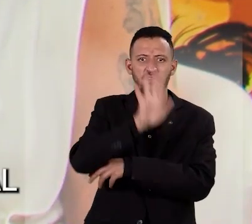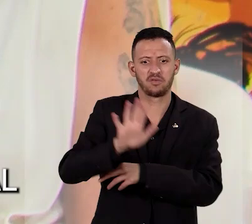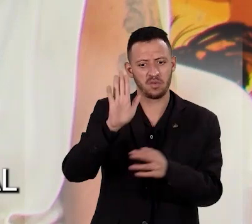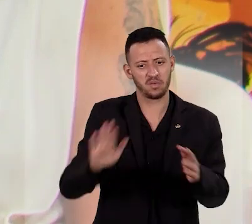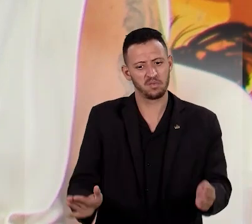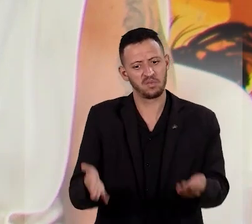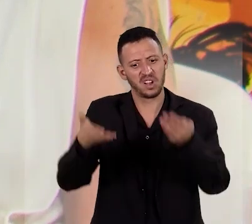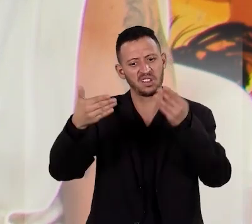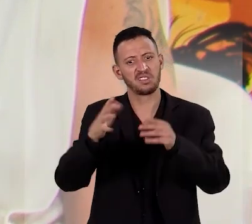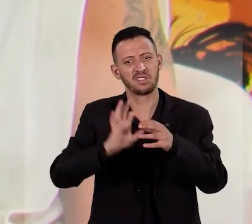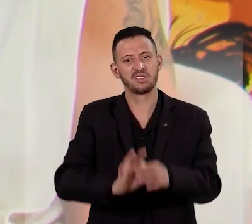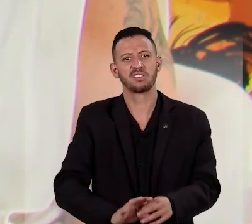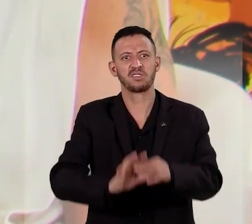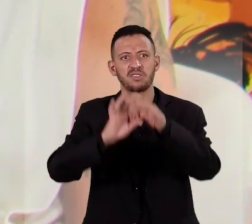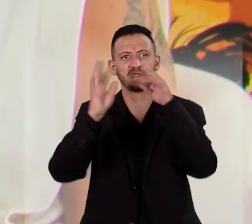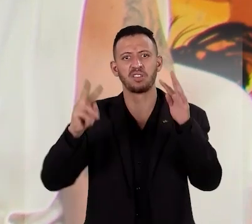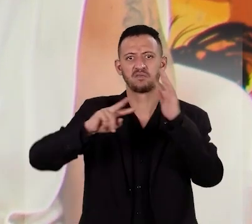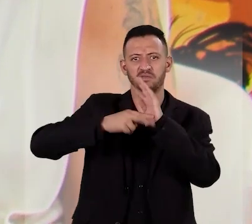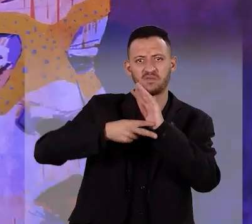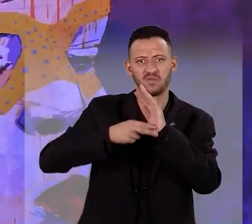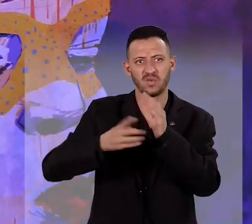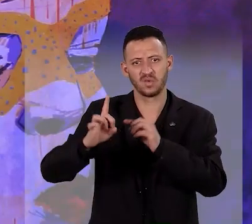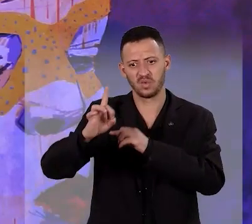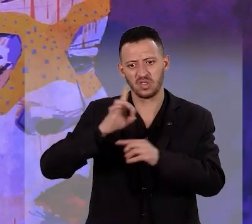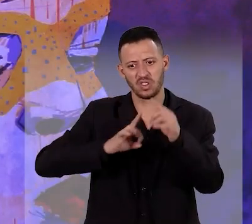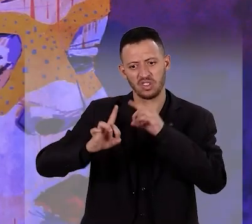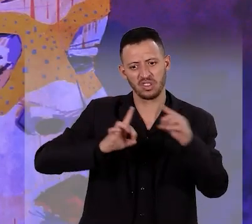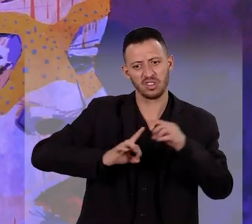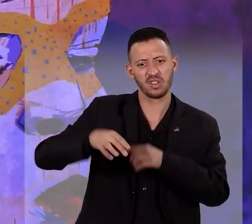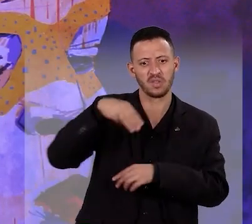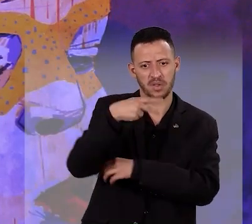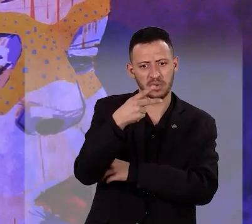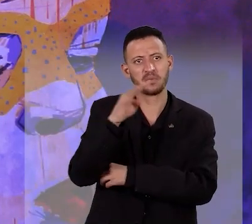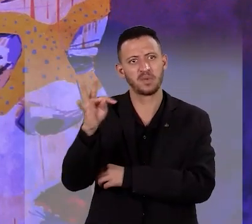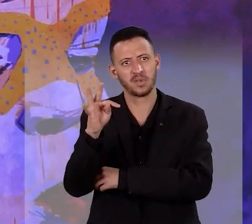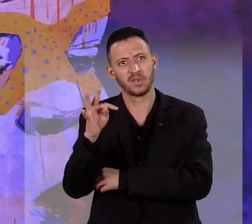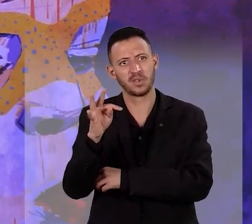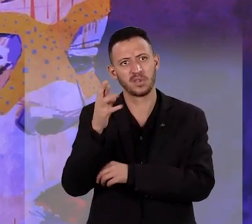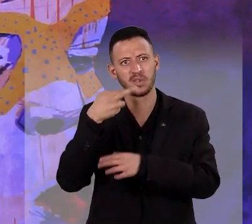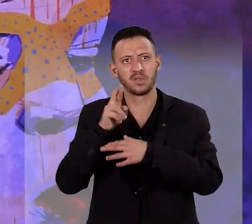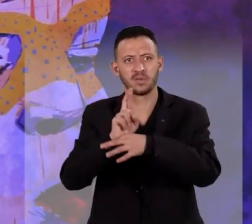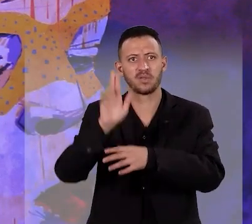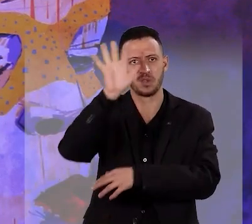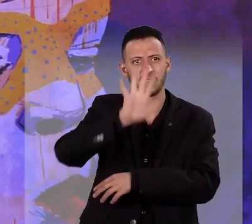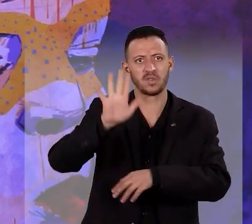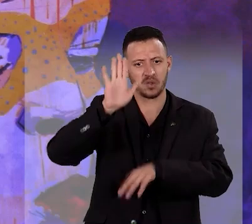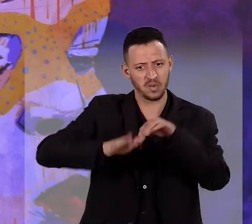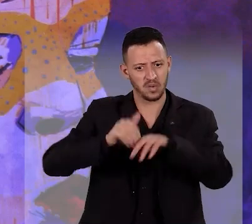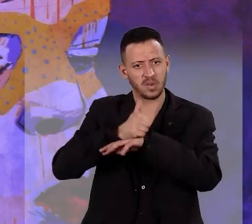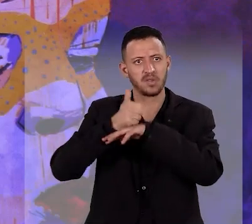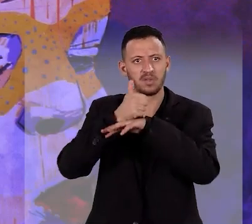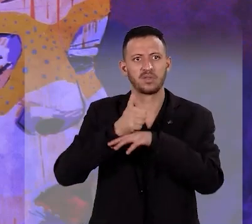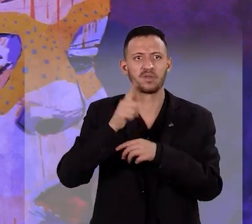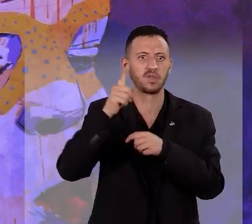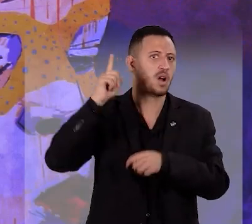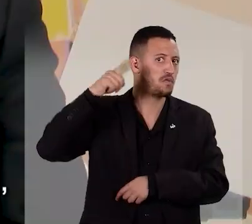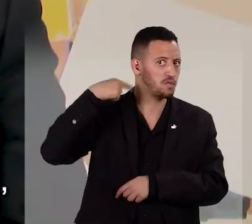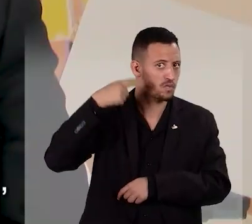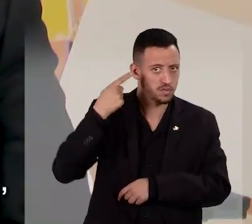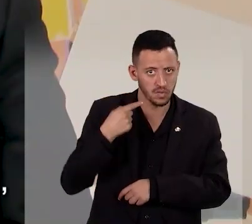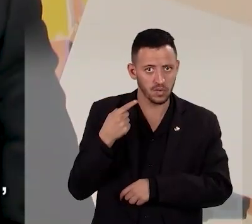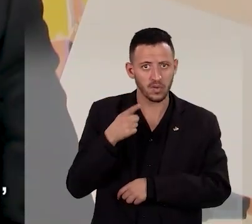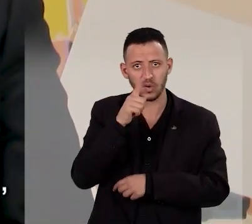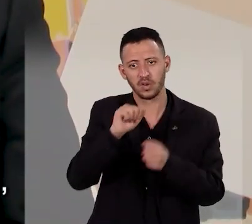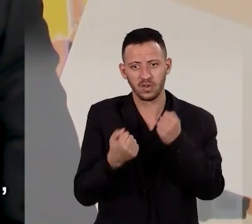Coordenadoria Nacional de Promoção da Liberdade Sindical e do Diálogo Social do MPT, na Procuradoria-Geral do Trabalho, e